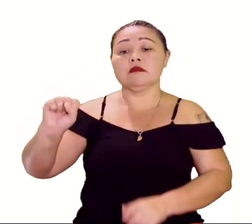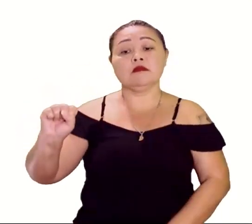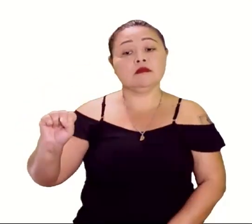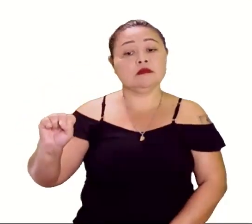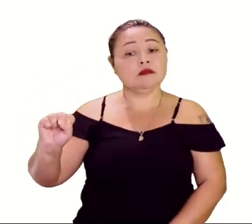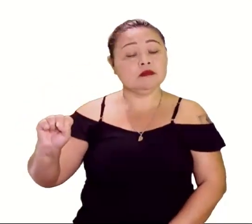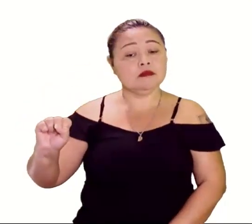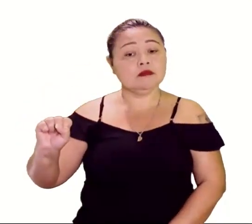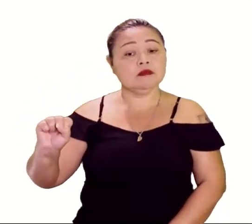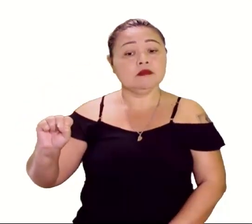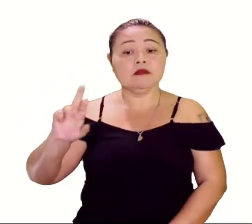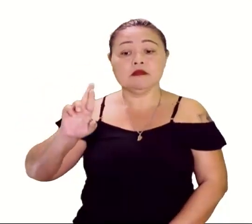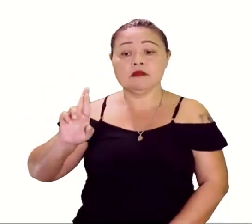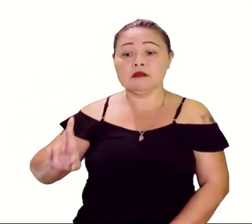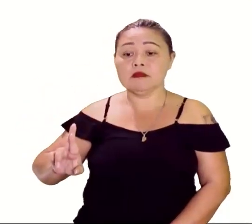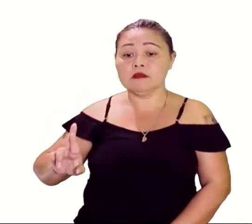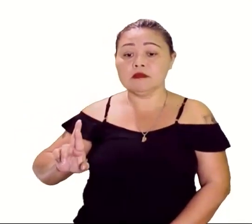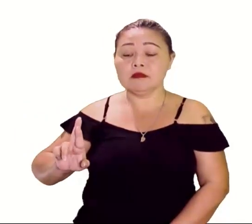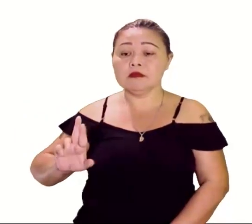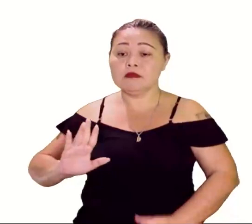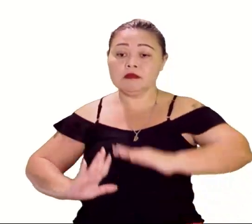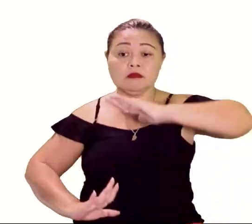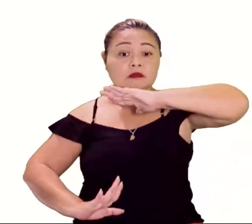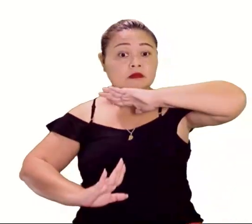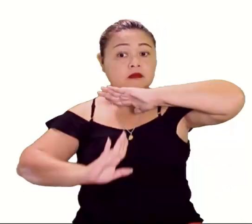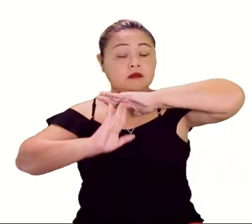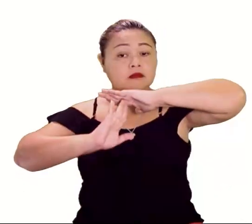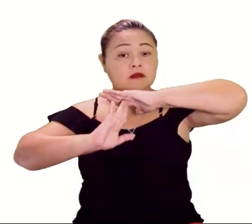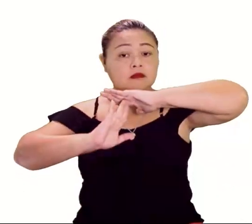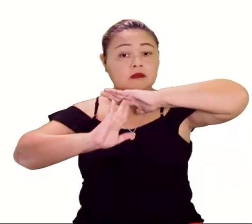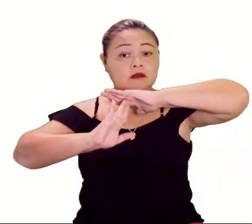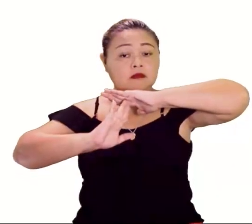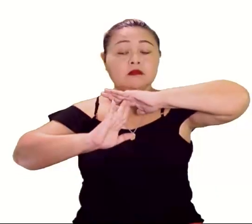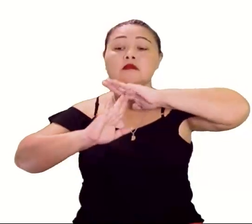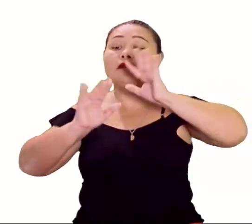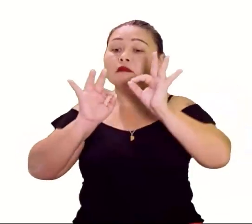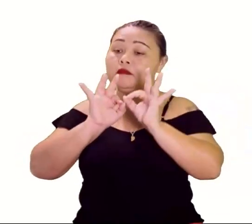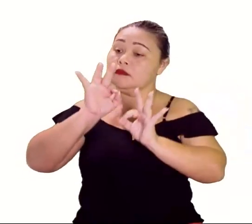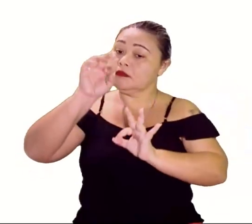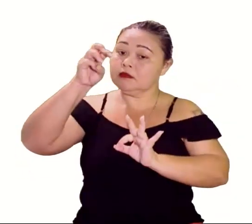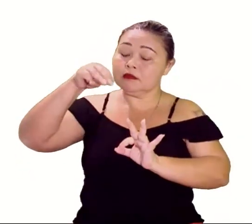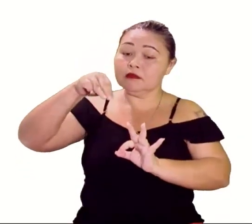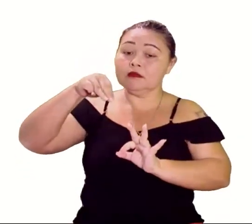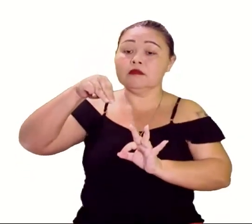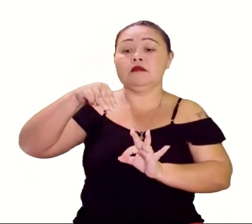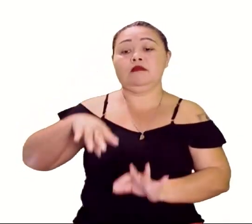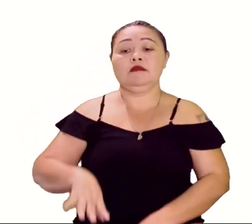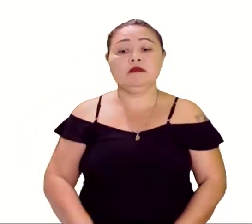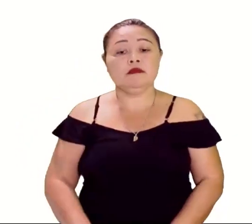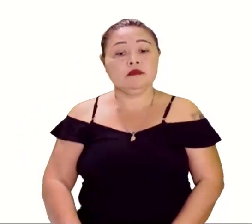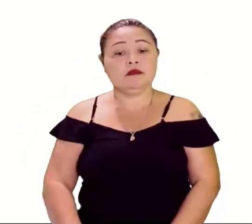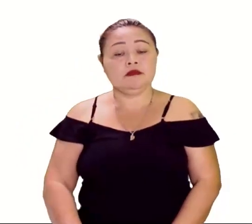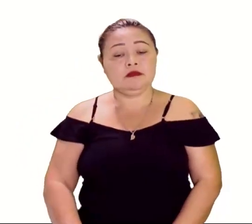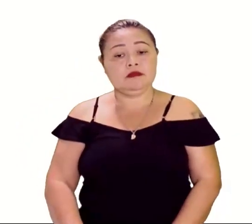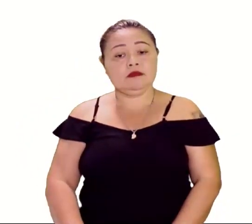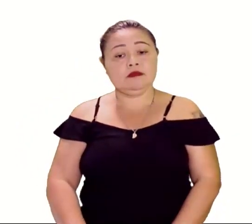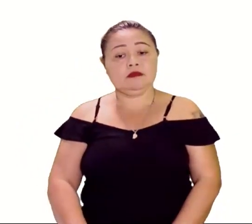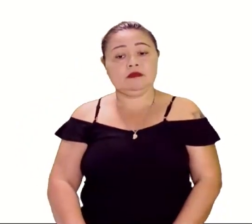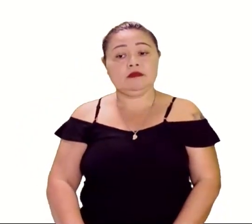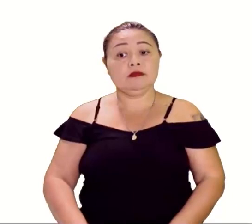8. Vai dar 8. Resultado aqui, a altura máxima está em metros. Então, 8